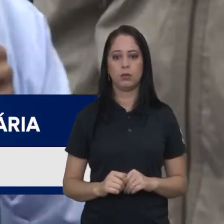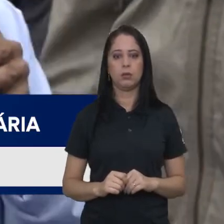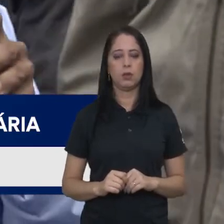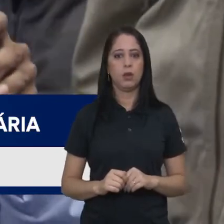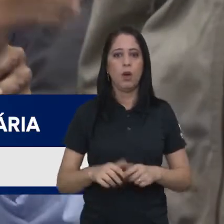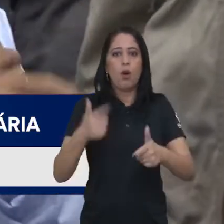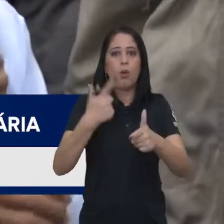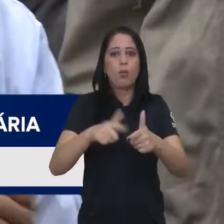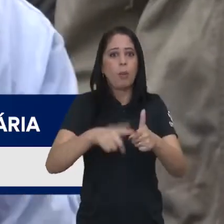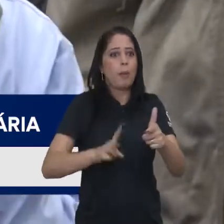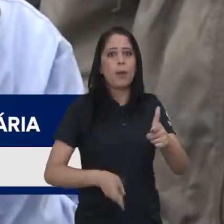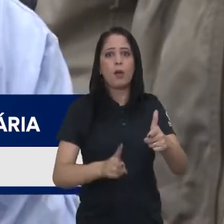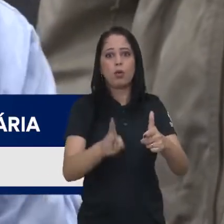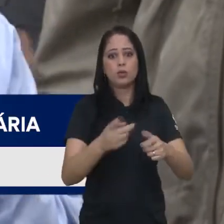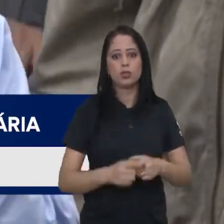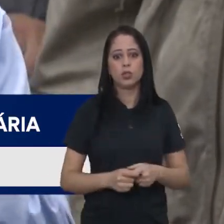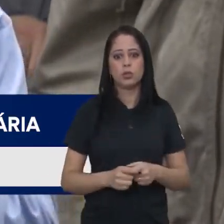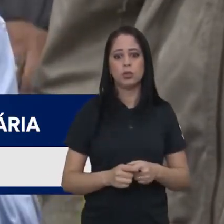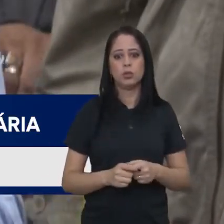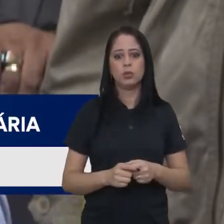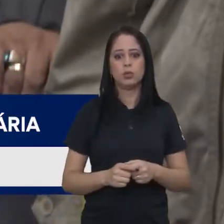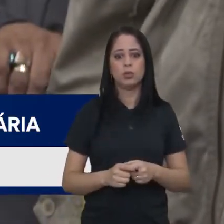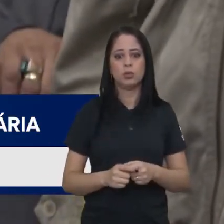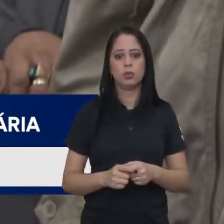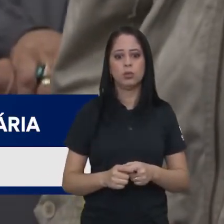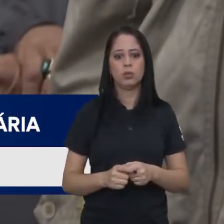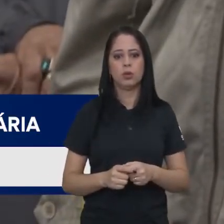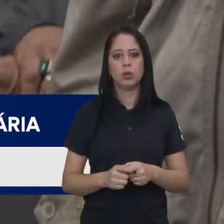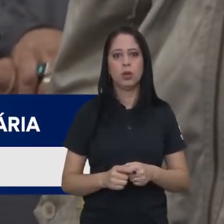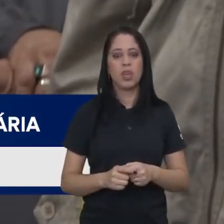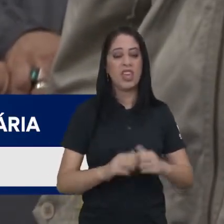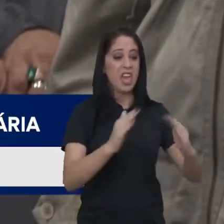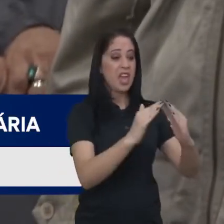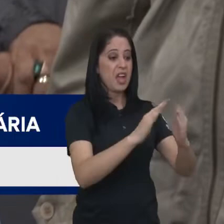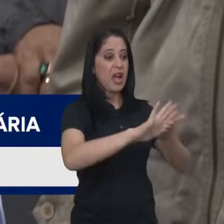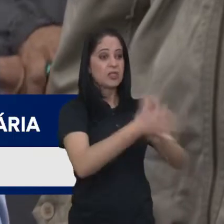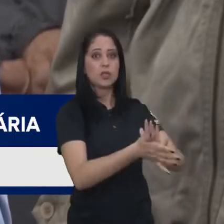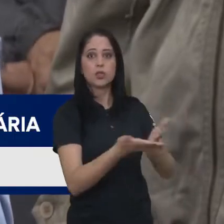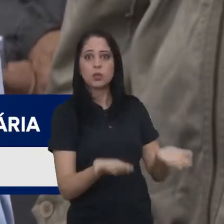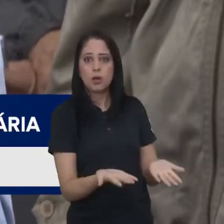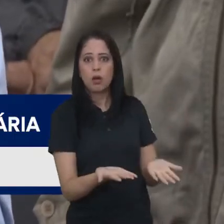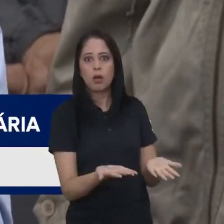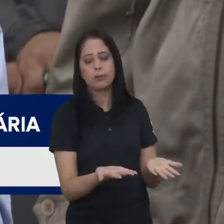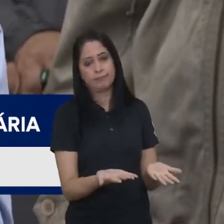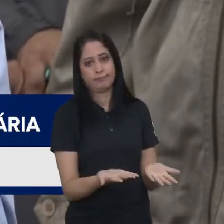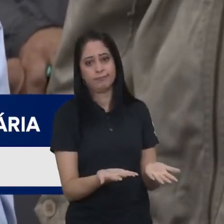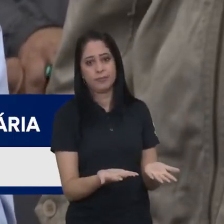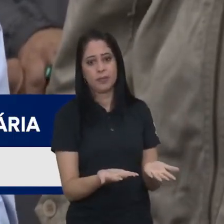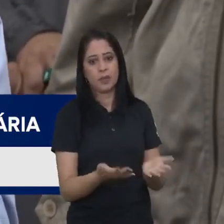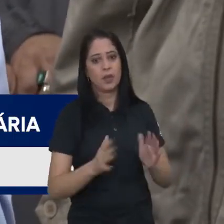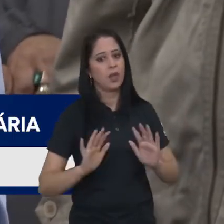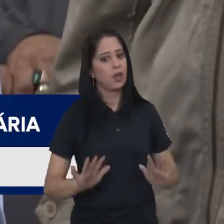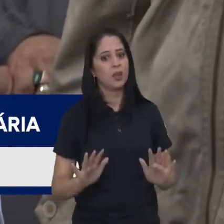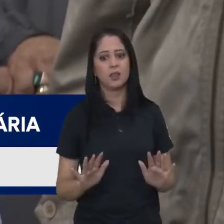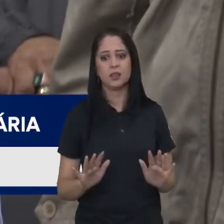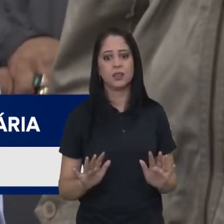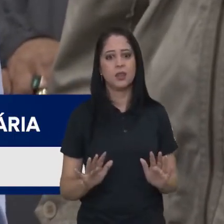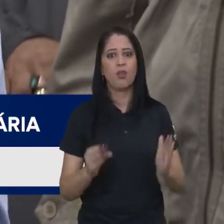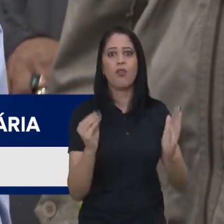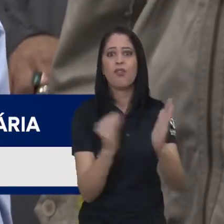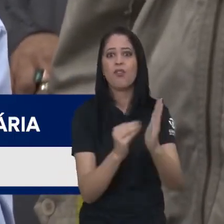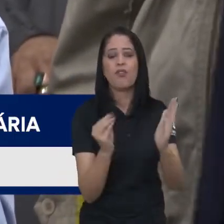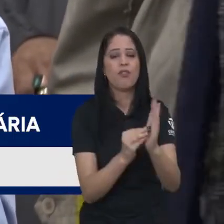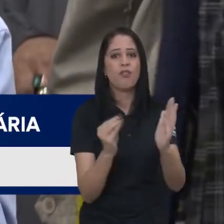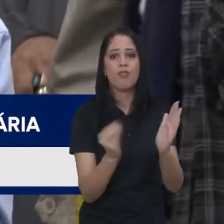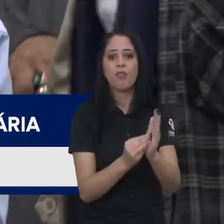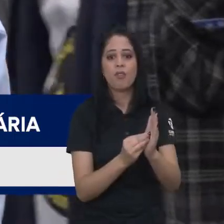empurra para uma situação, depois empurra para outra e acaba destruindo a casa da pessoa do mesmo jeito. então eu acho isso é